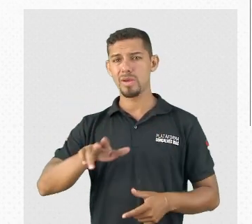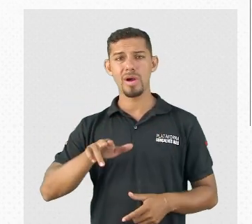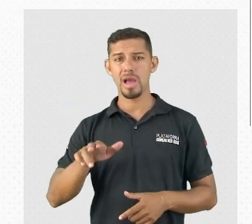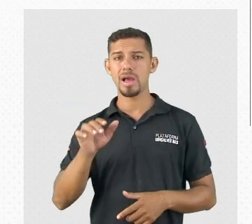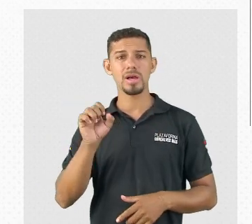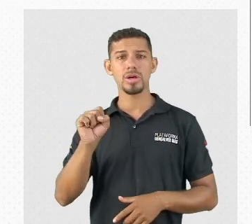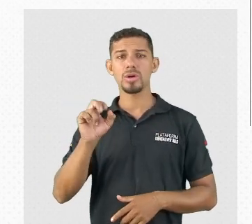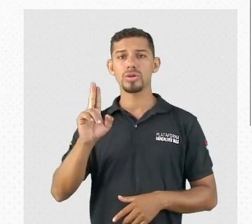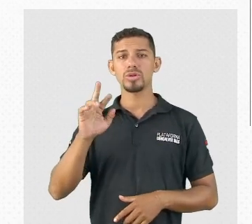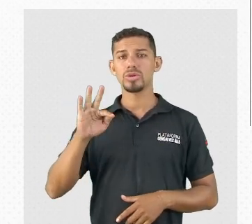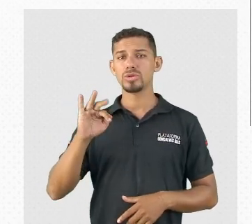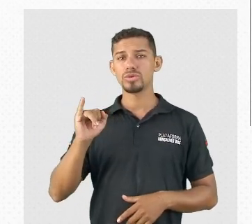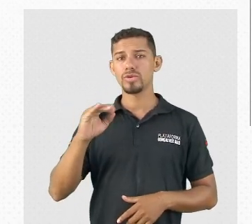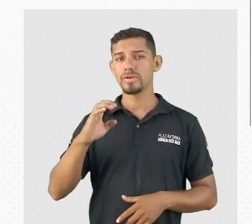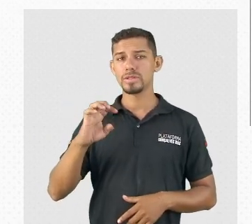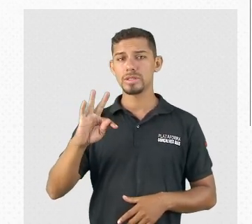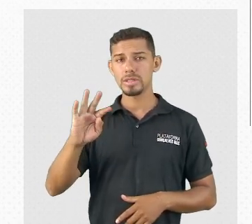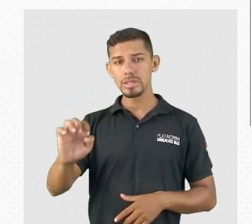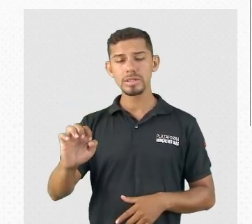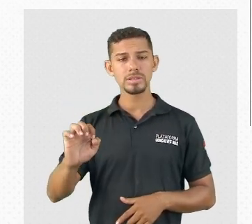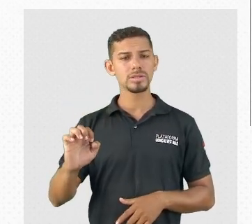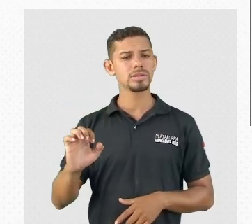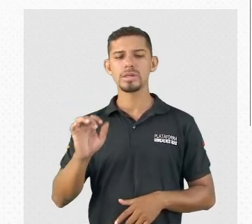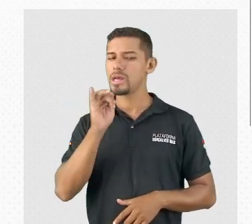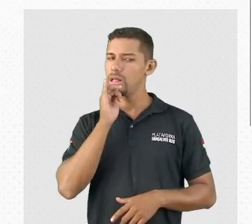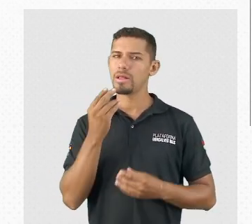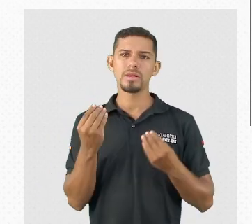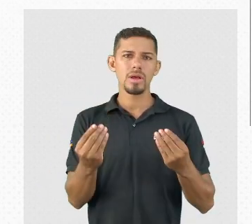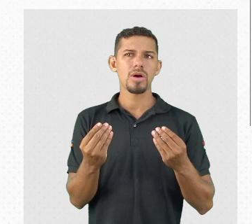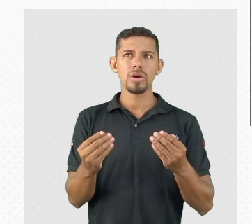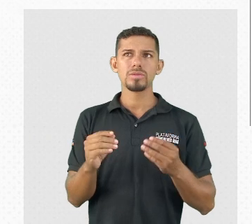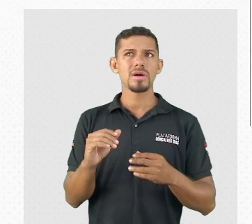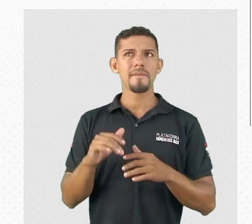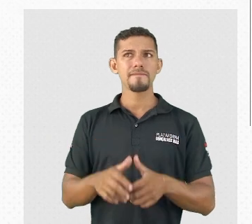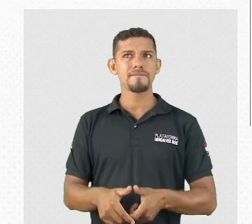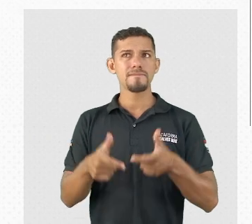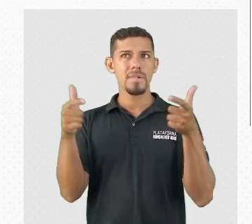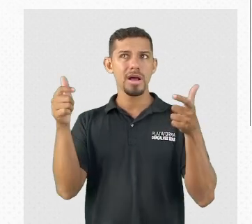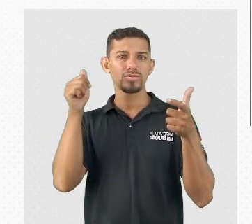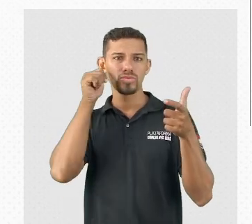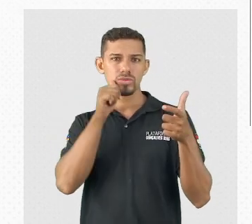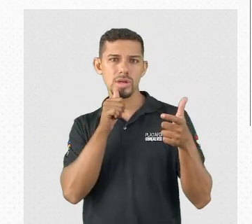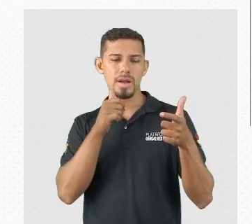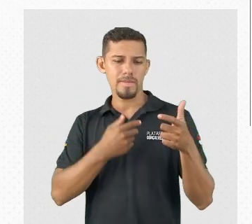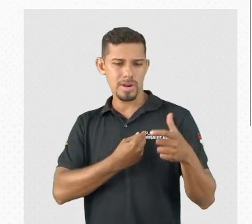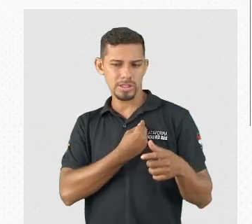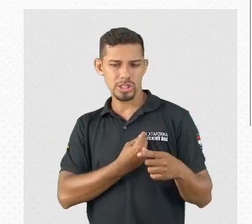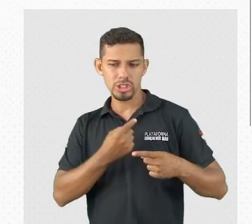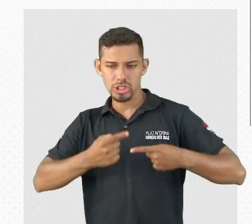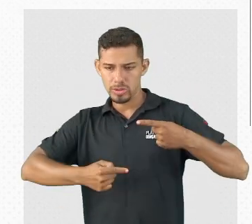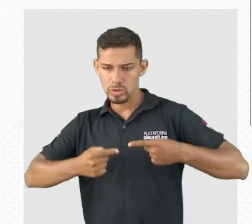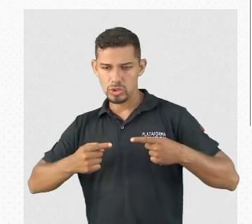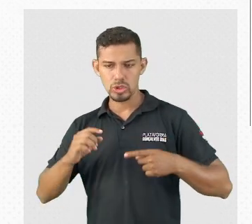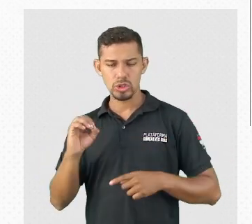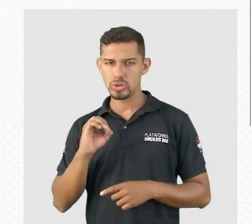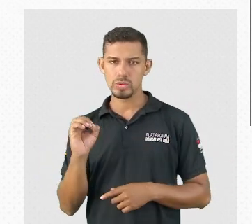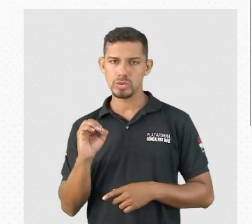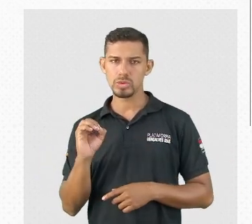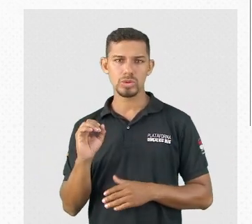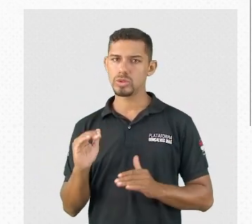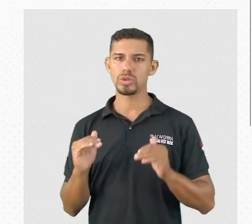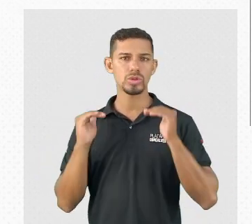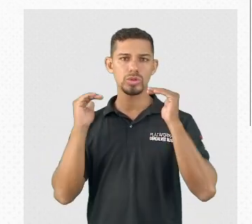suficiente por si só, ou seja, não basta ter mais mulheres presentes na política, não é